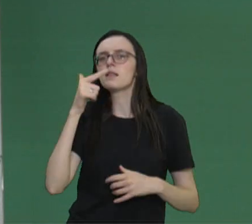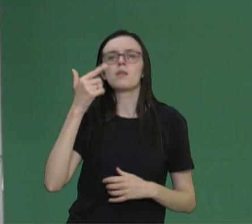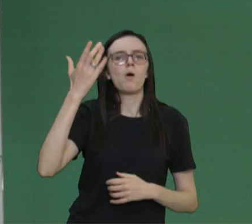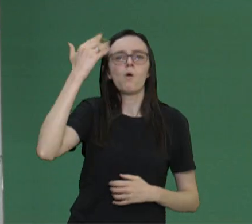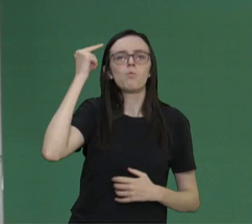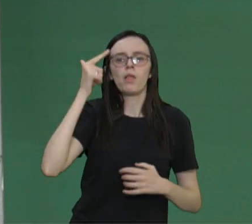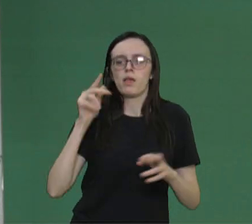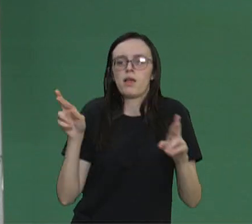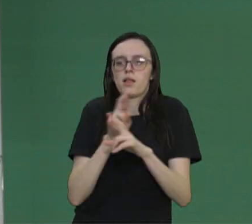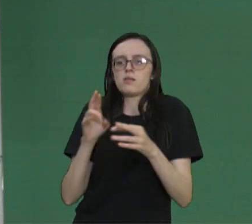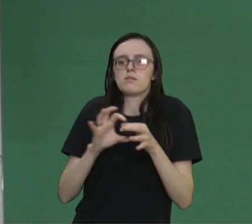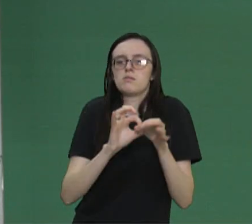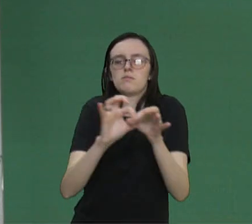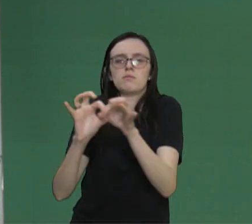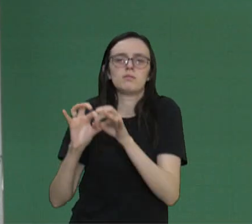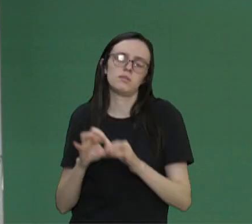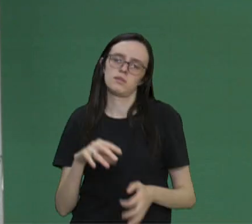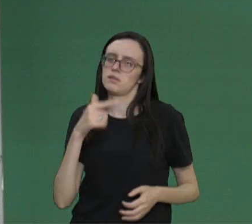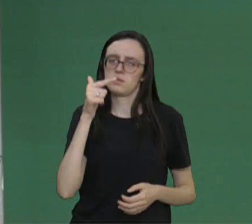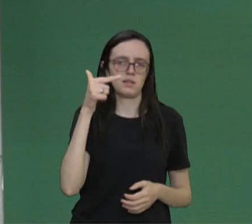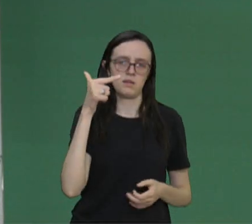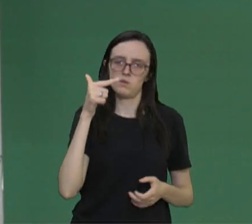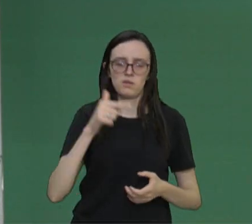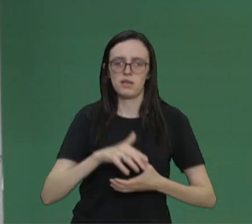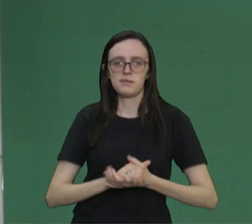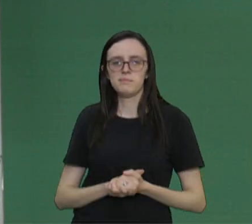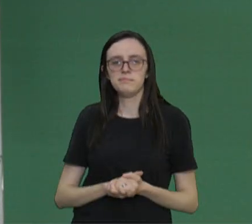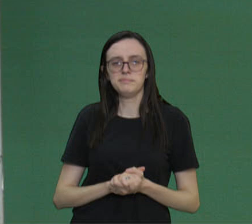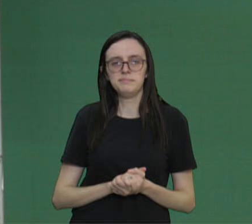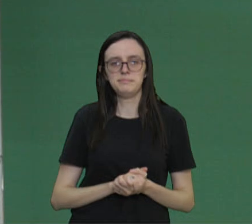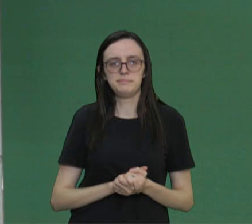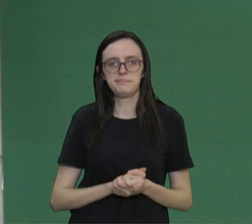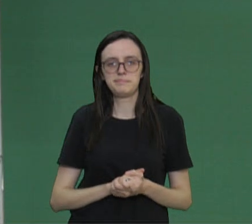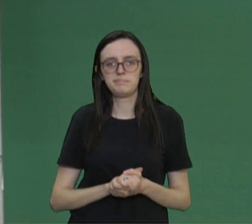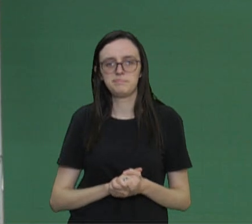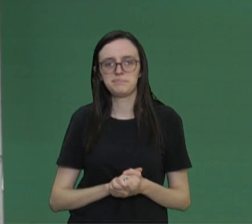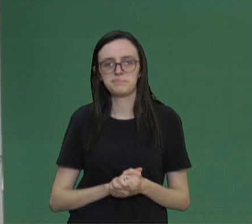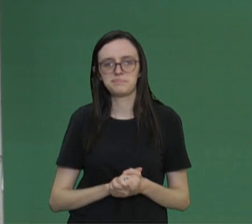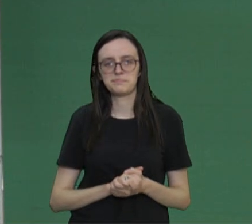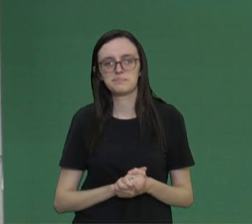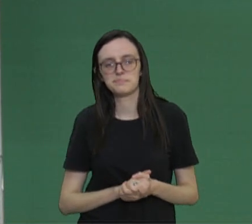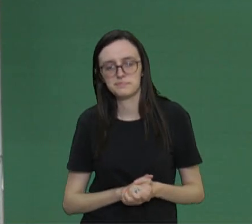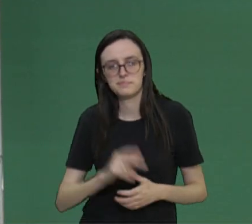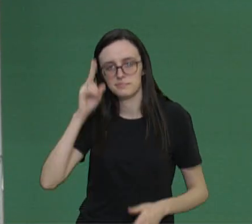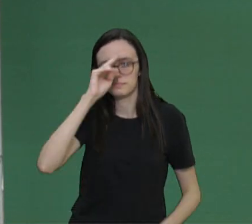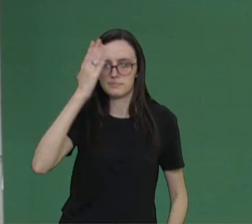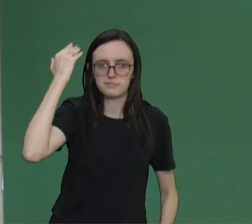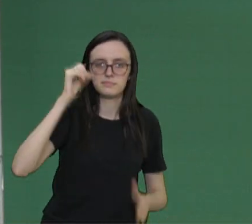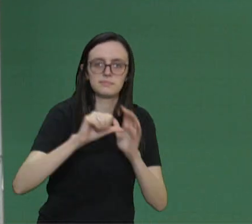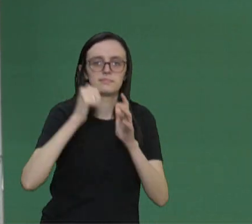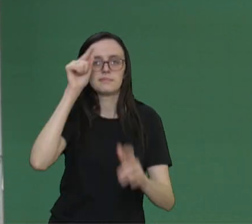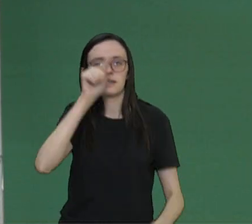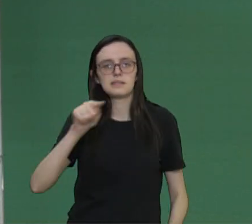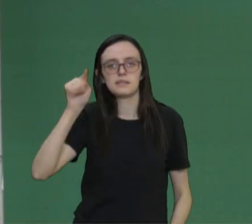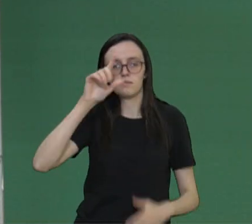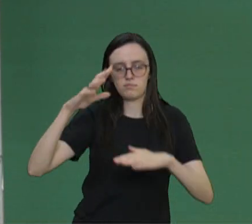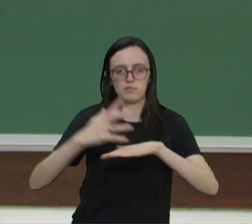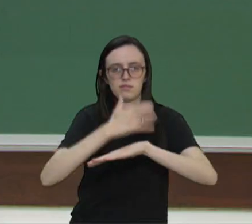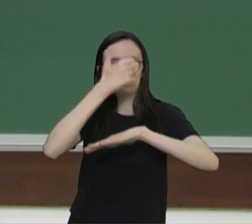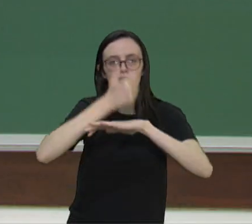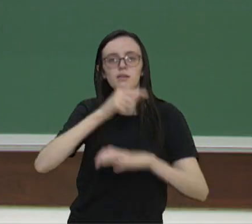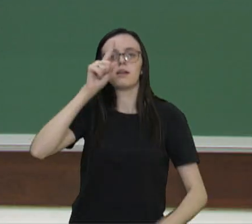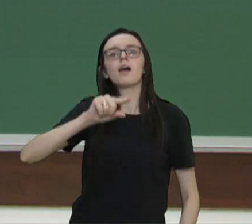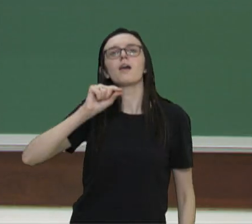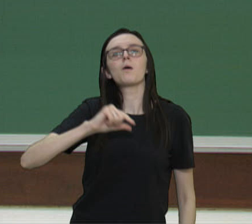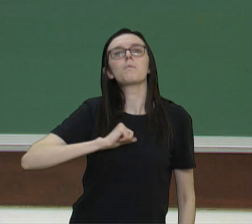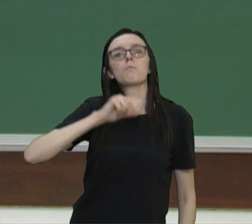eram integrados, então não havia uma integração dentro do Brasil. Então lembra lá do primeiro ciclo da colonização, né, que foi os